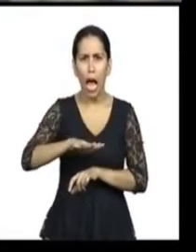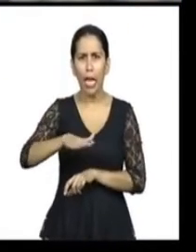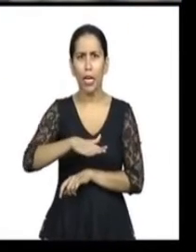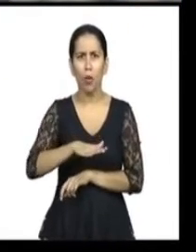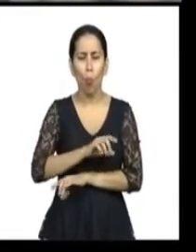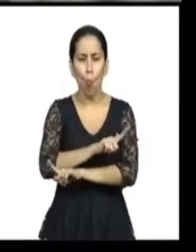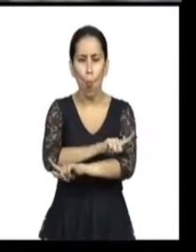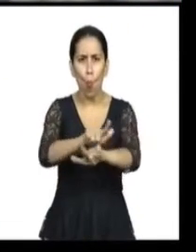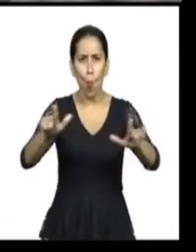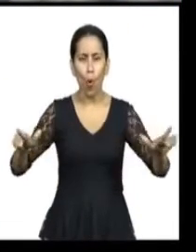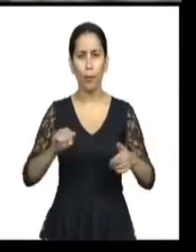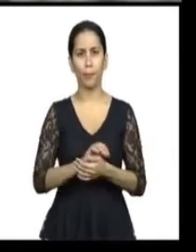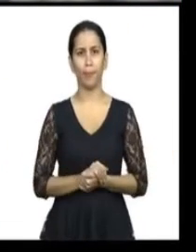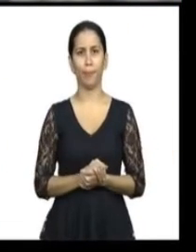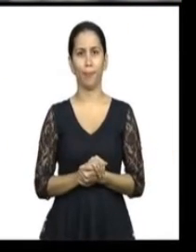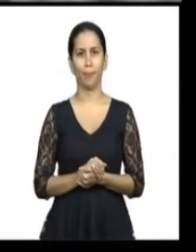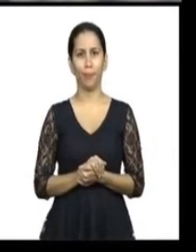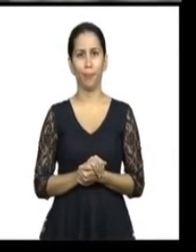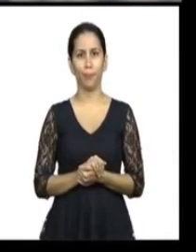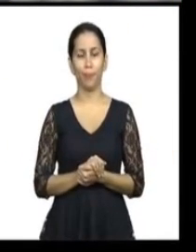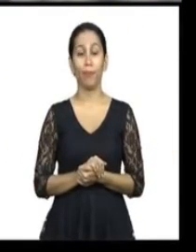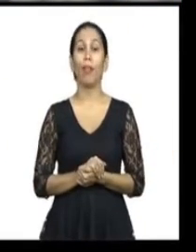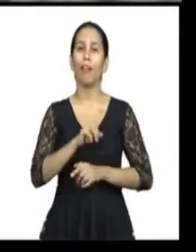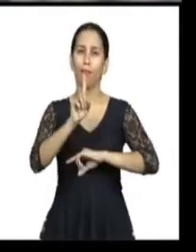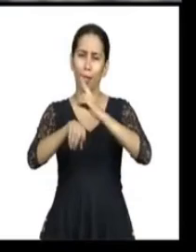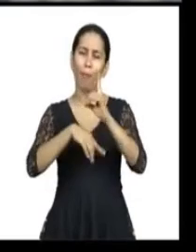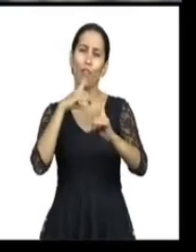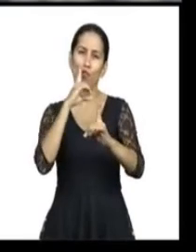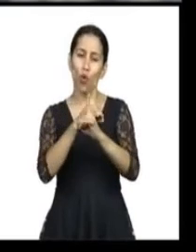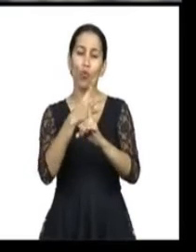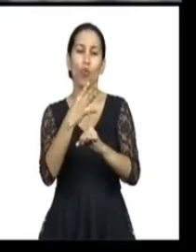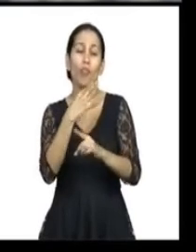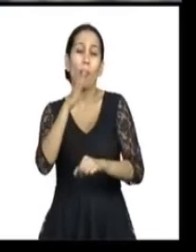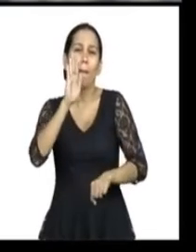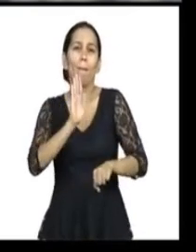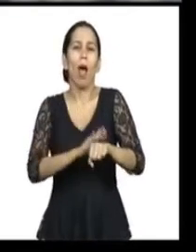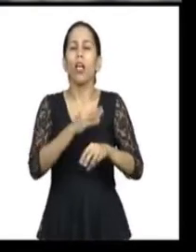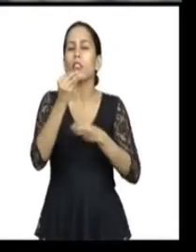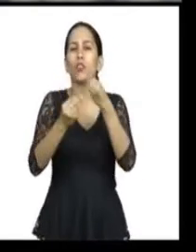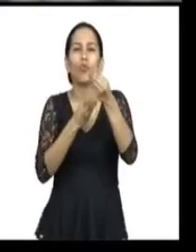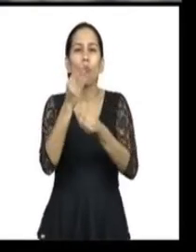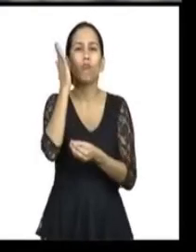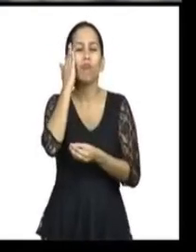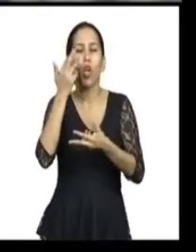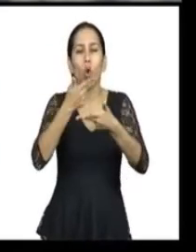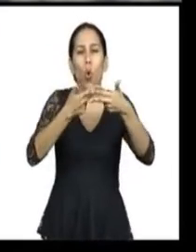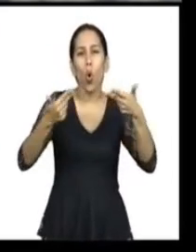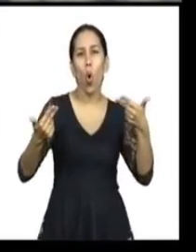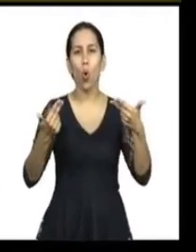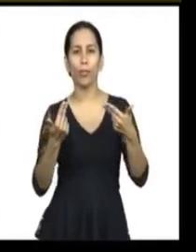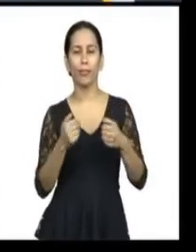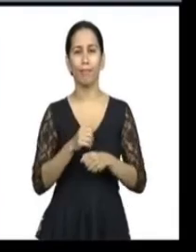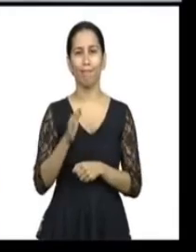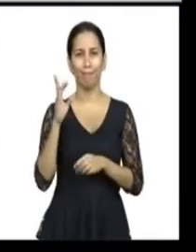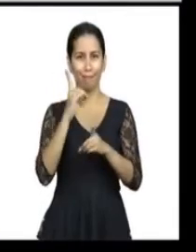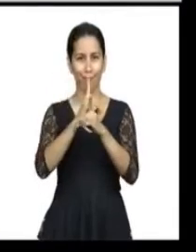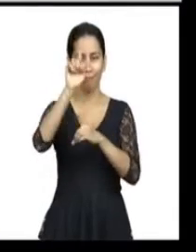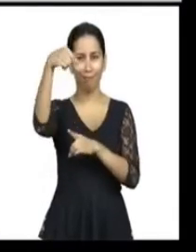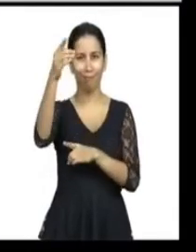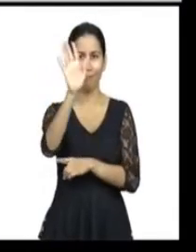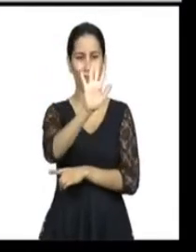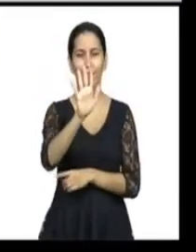No próximo episódio eu te encontro para conhecermos mais um pouco sobre a segurança no trabalho de mineração. Até lá!